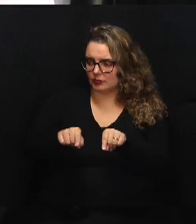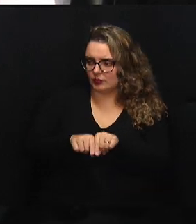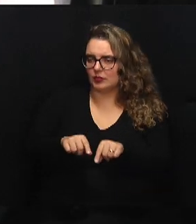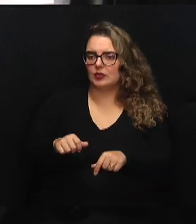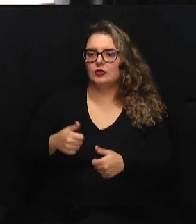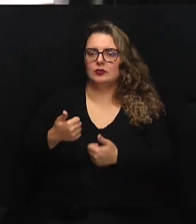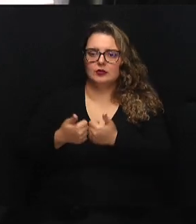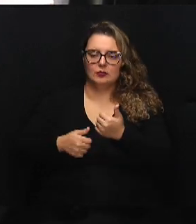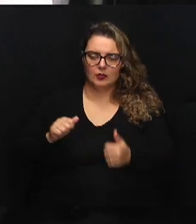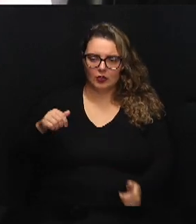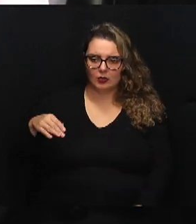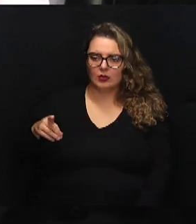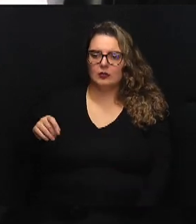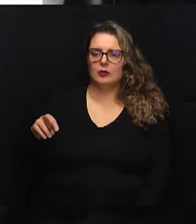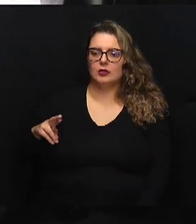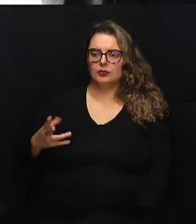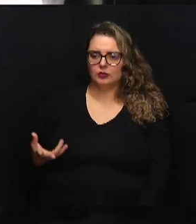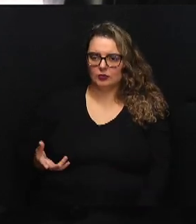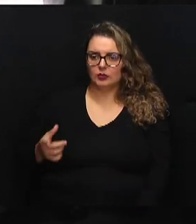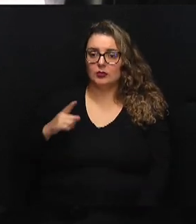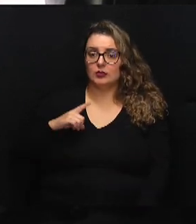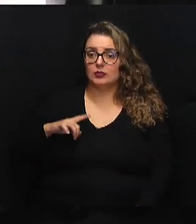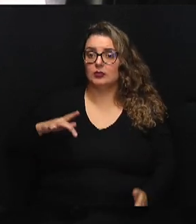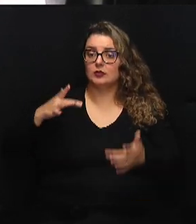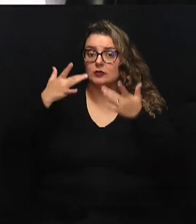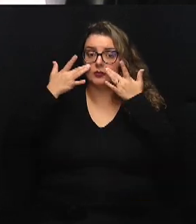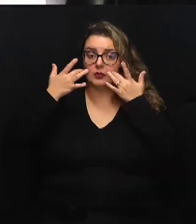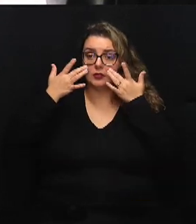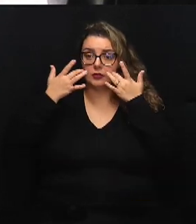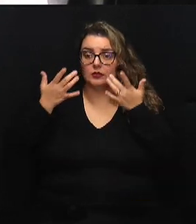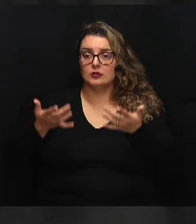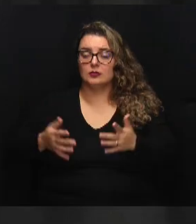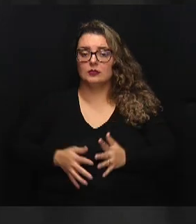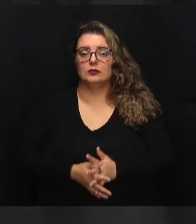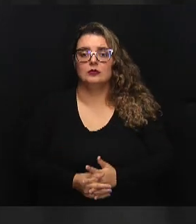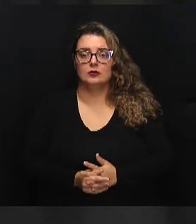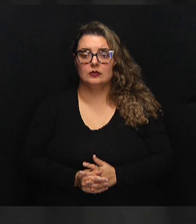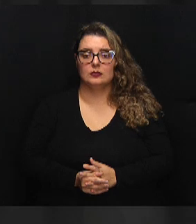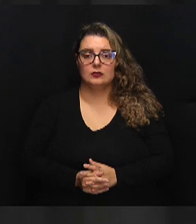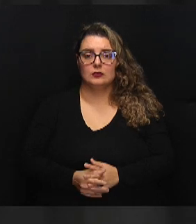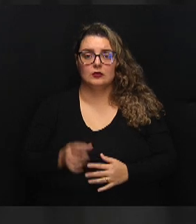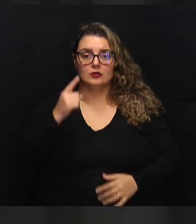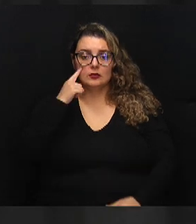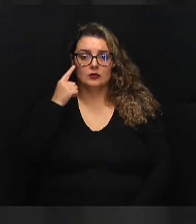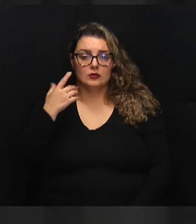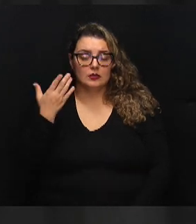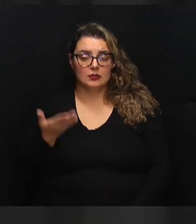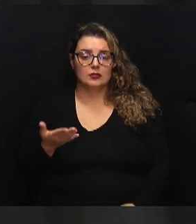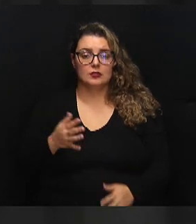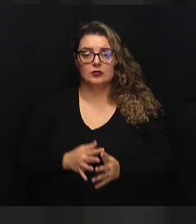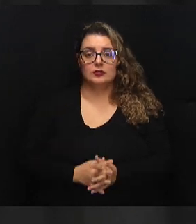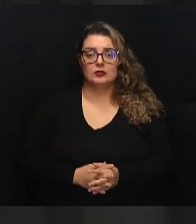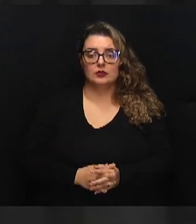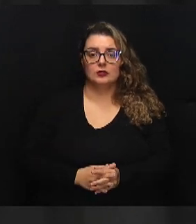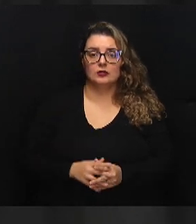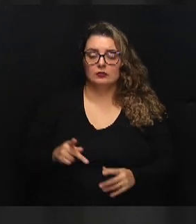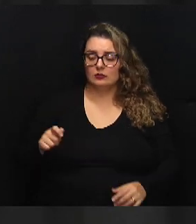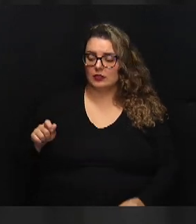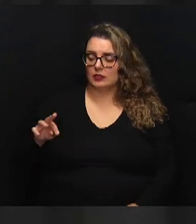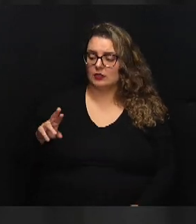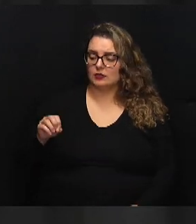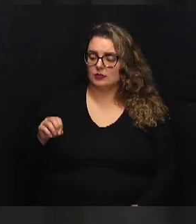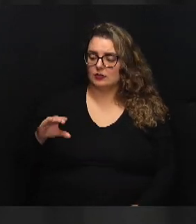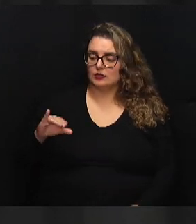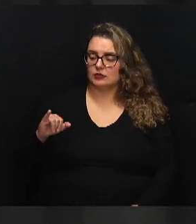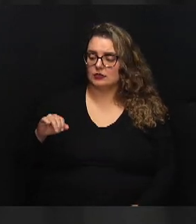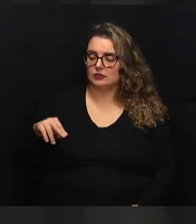futebol amador. Nós temos o teatro que tem... A gente está com a ideia de fazer, patrocinar lá através de